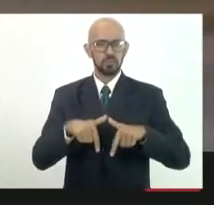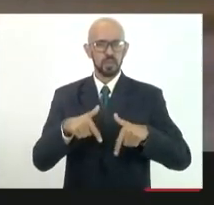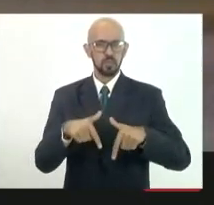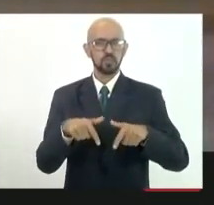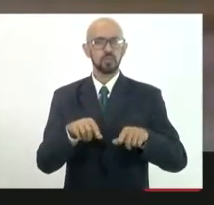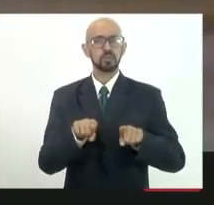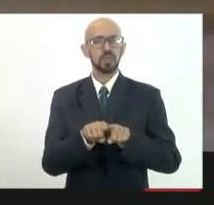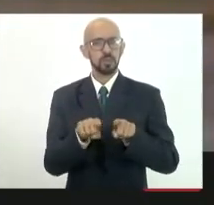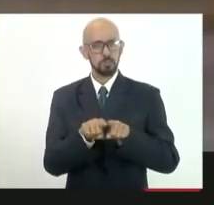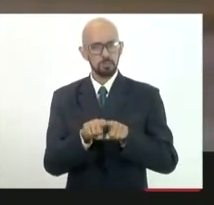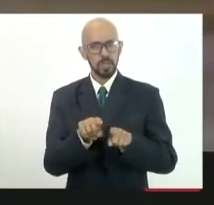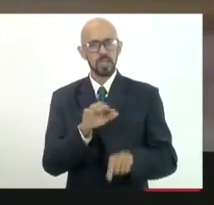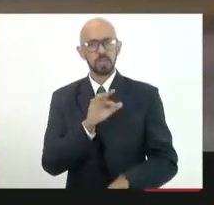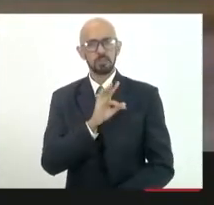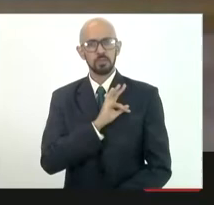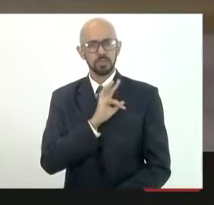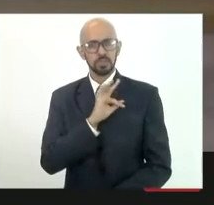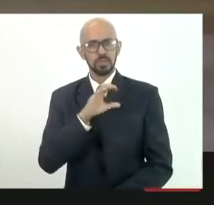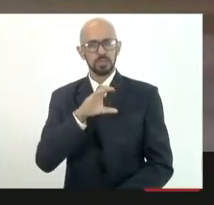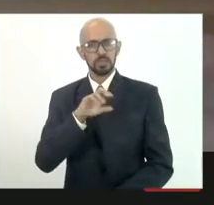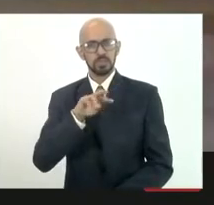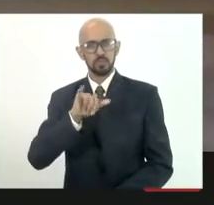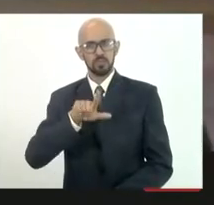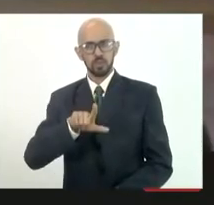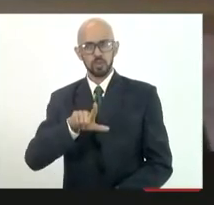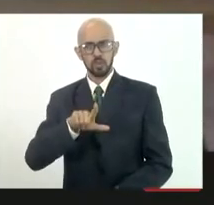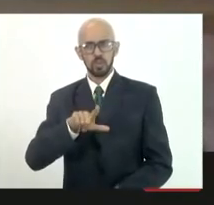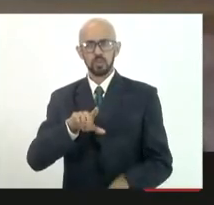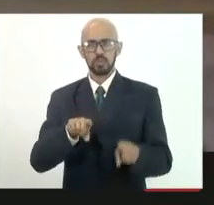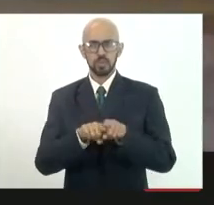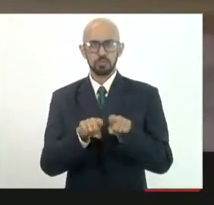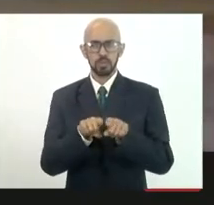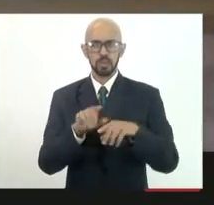Iguaçu, em Duque de Caxias, com